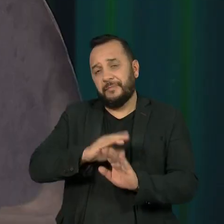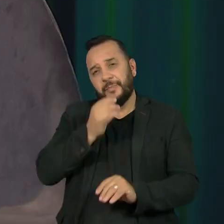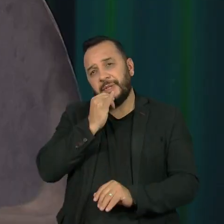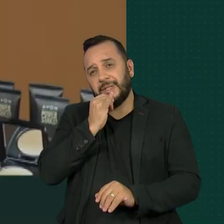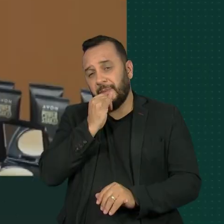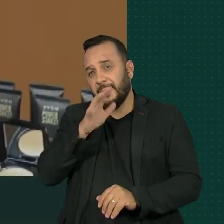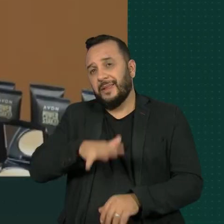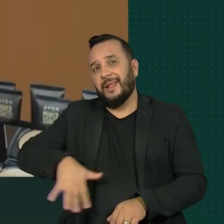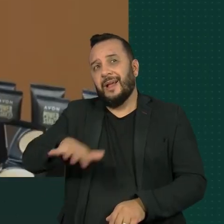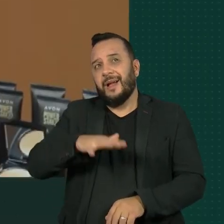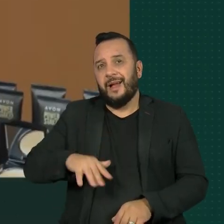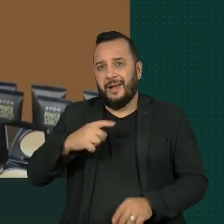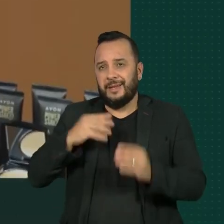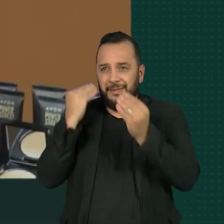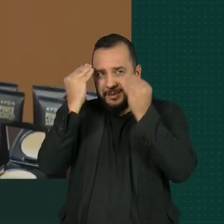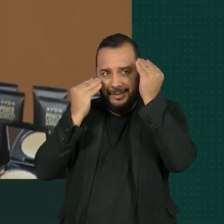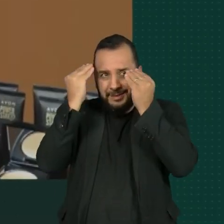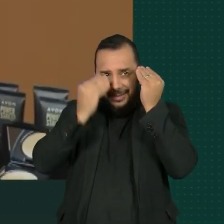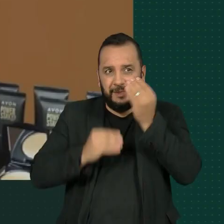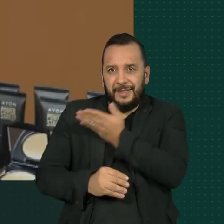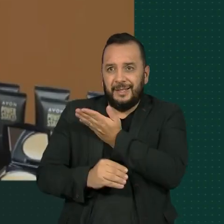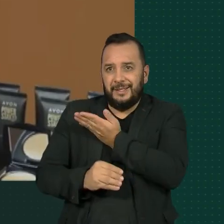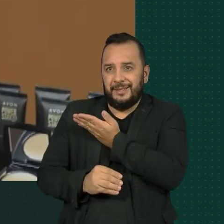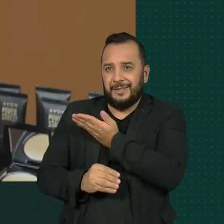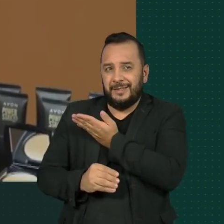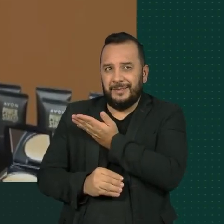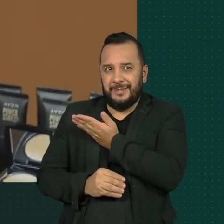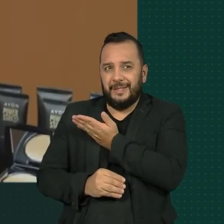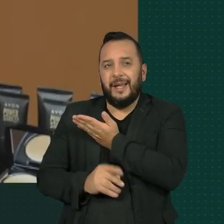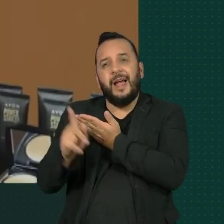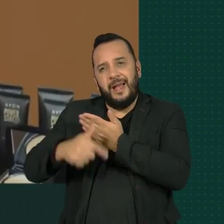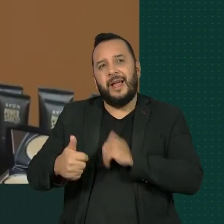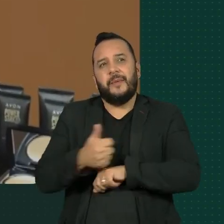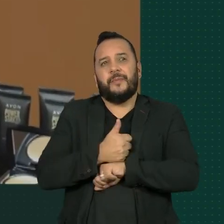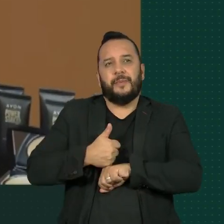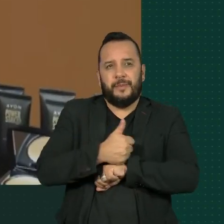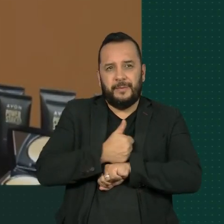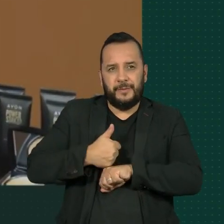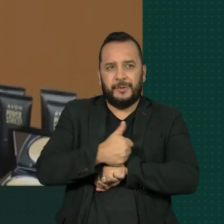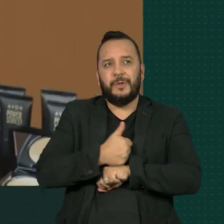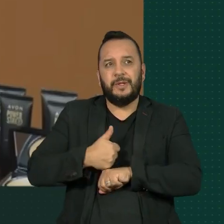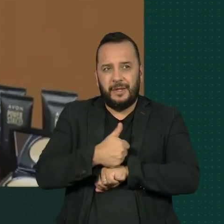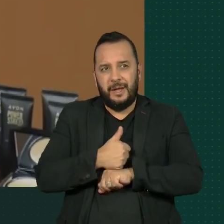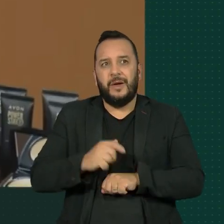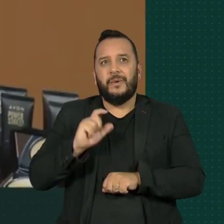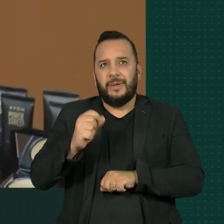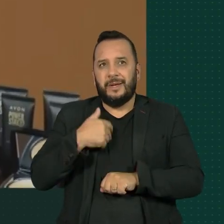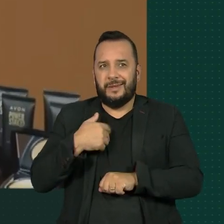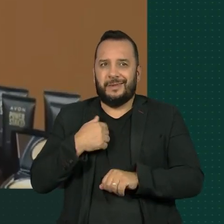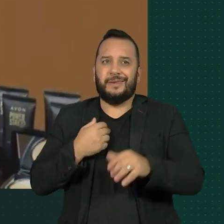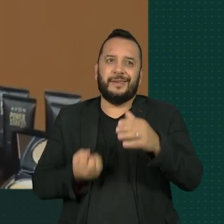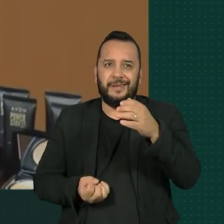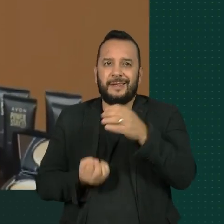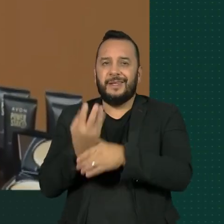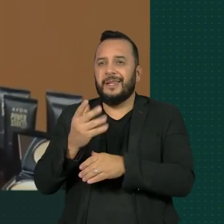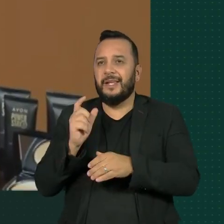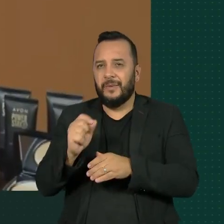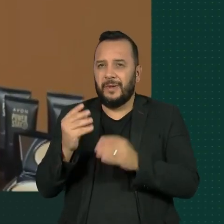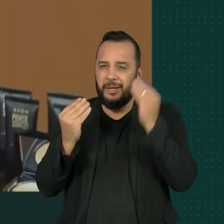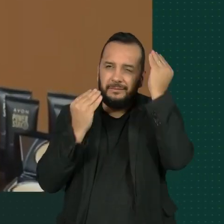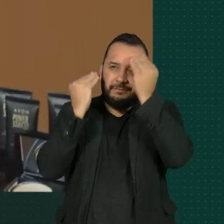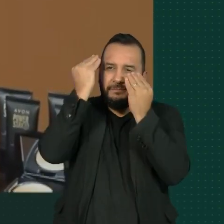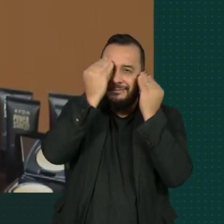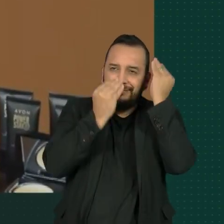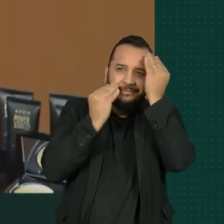beleza, por exemplo, que é a da Mata, a Daniele da Mata. Ela é uma especialista que está por trás da produção de beleza